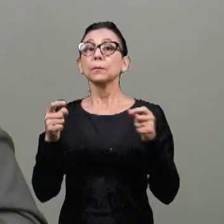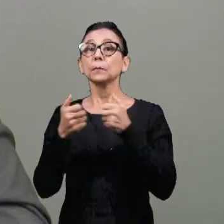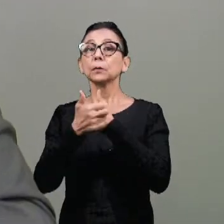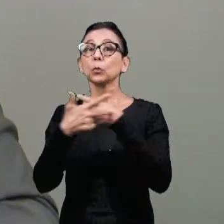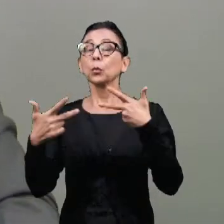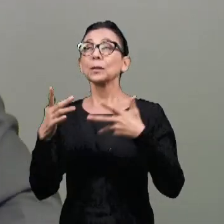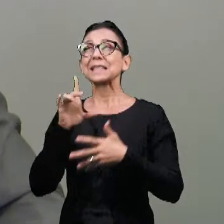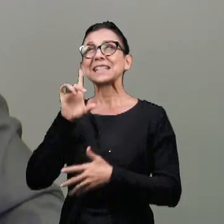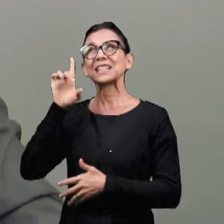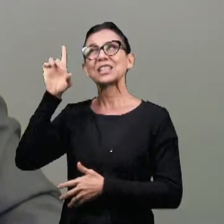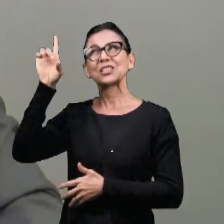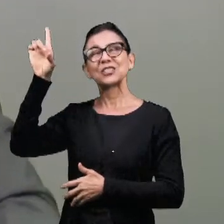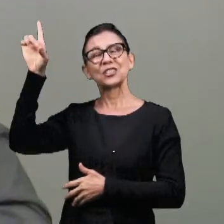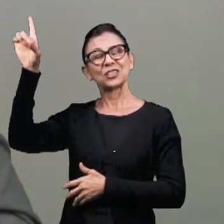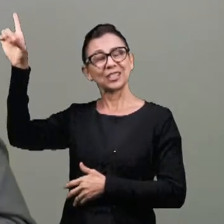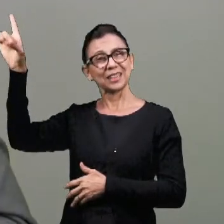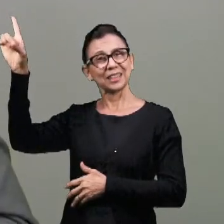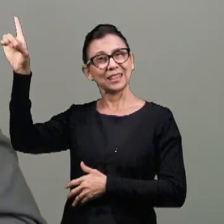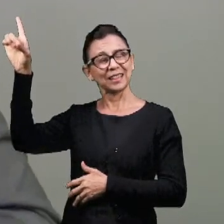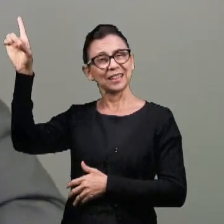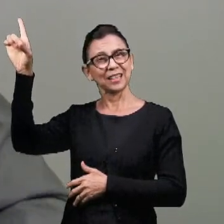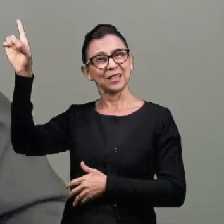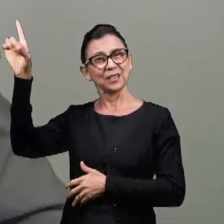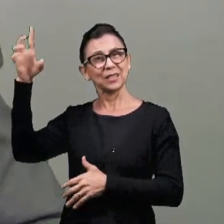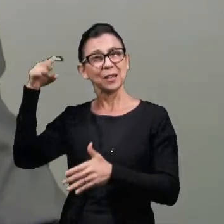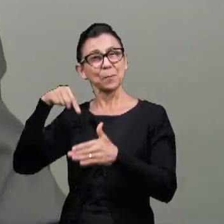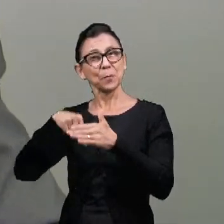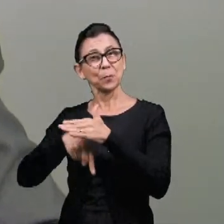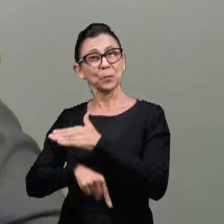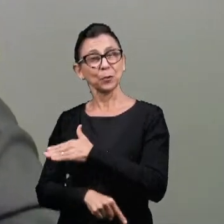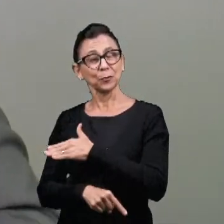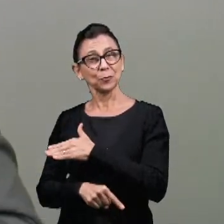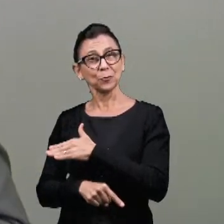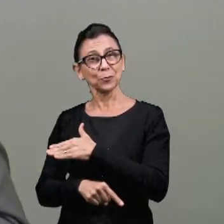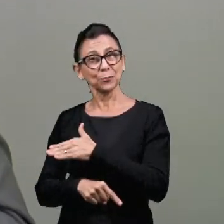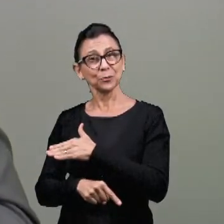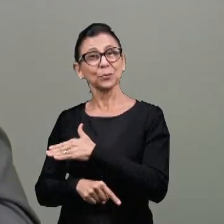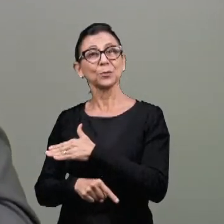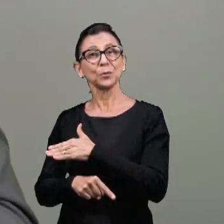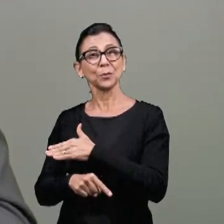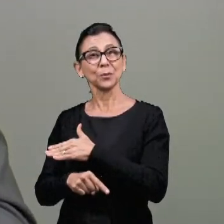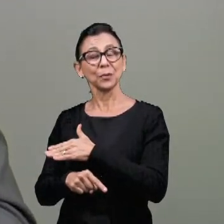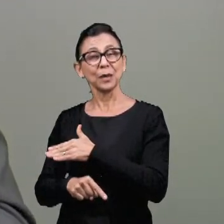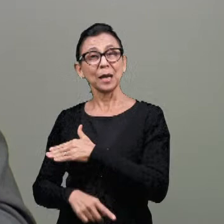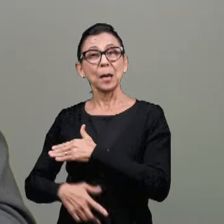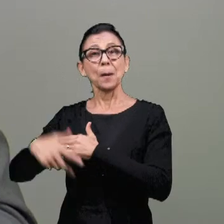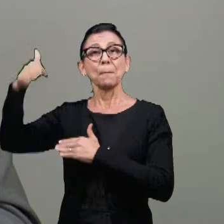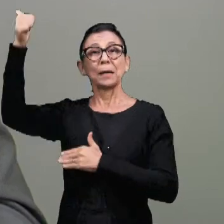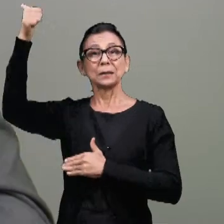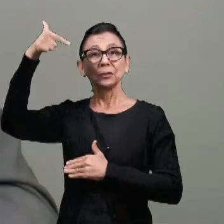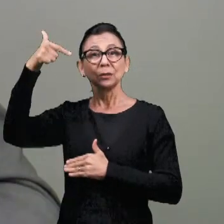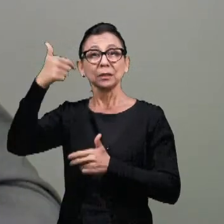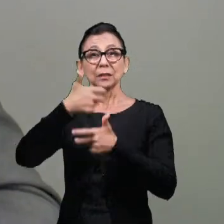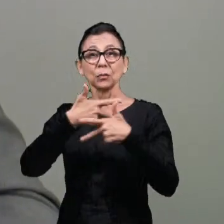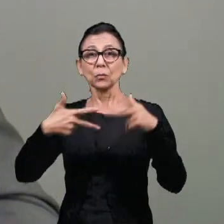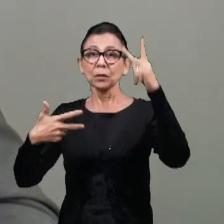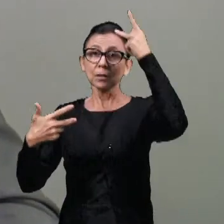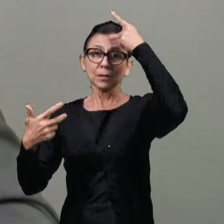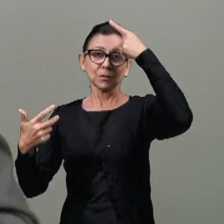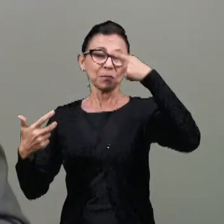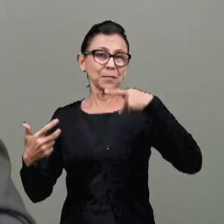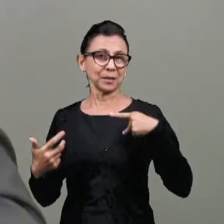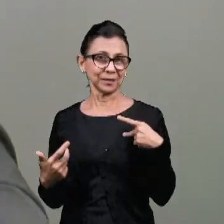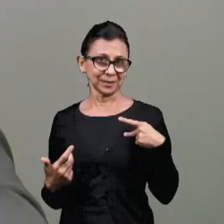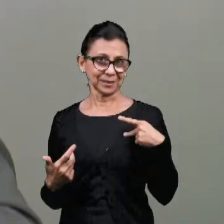de transcender, ou seja, estamos falando de ir além daquilo que o homem pode viver. Então, se